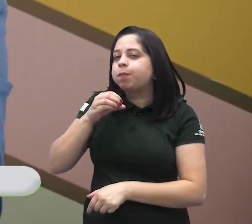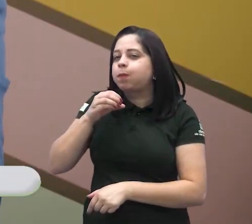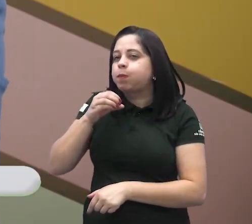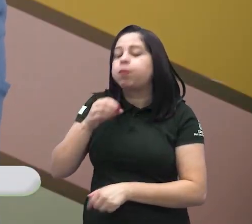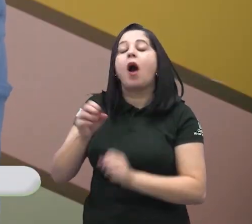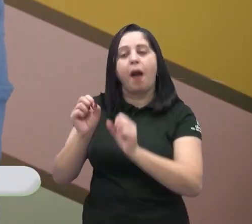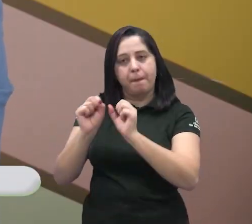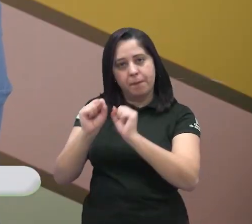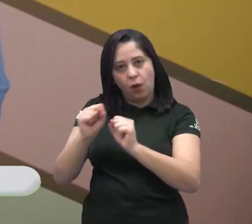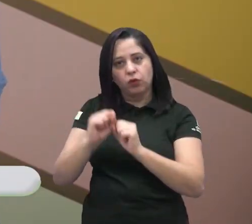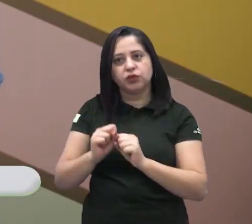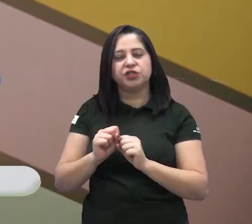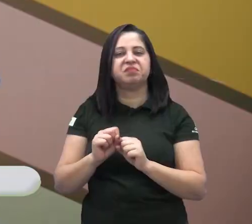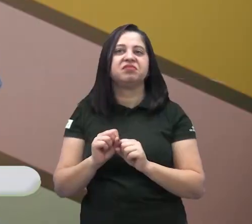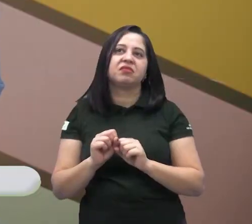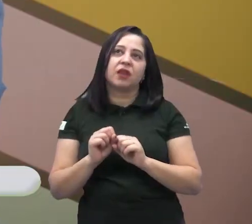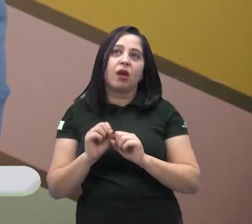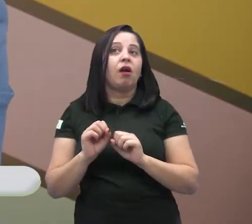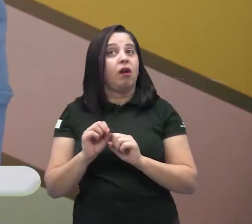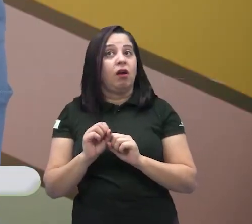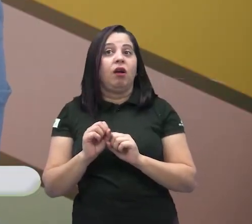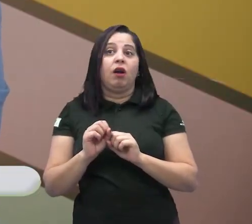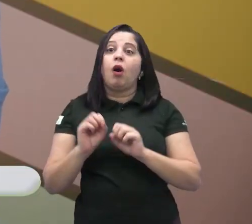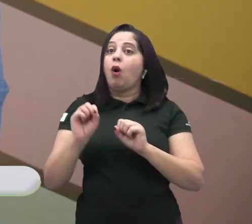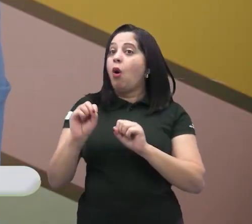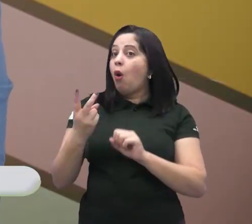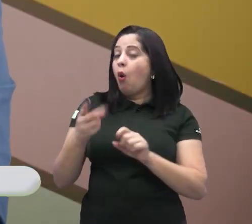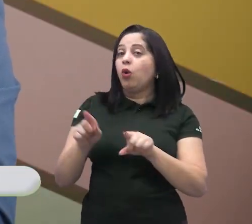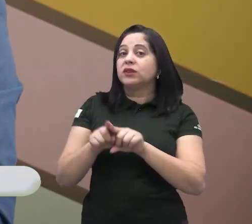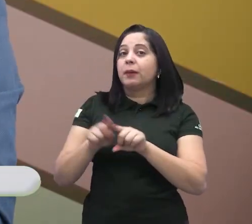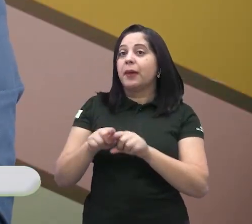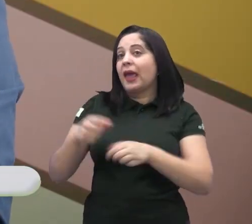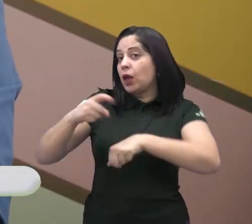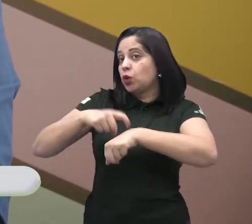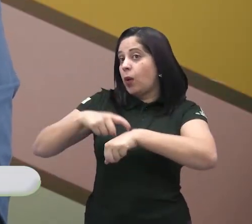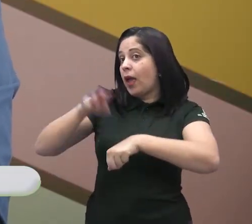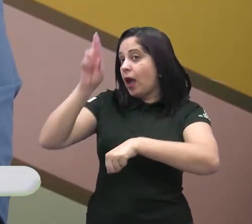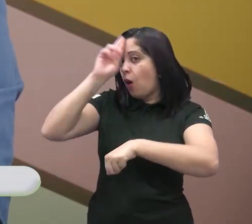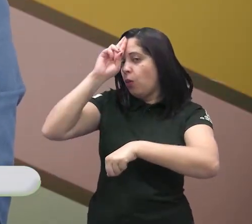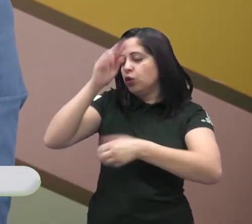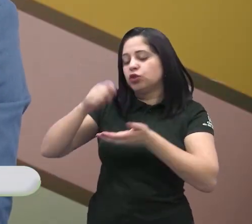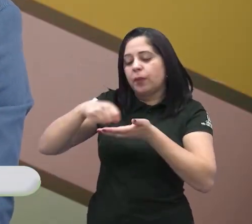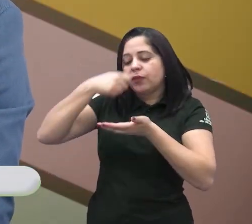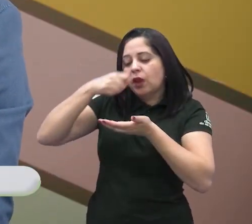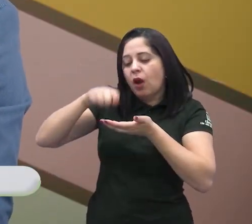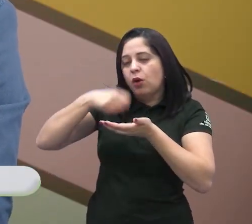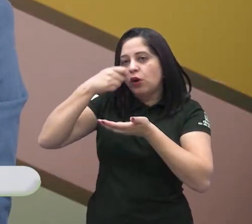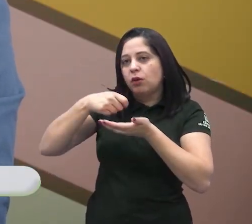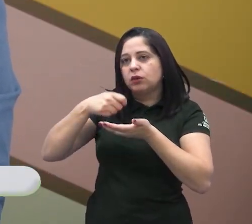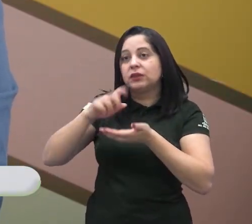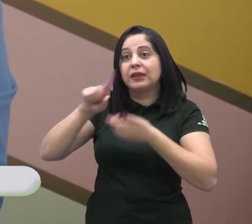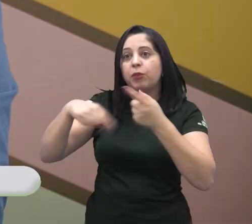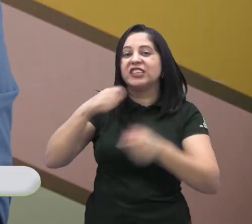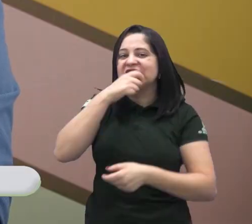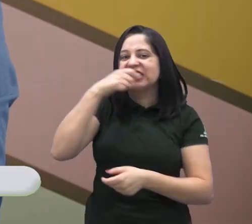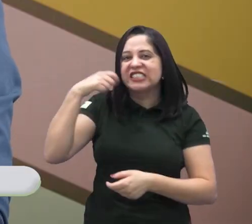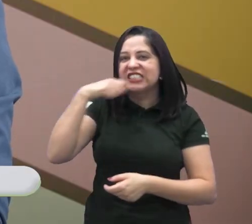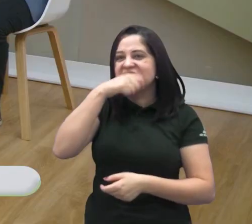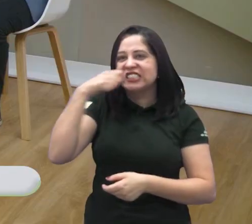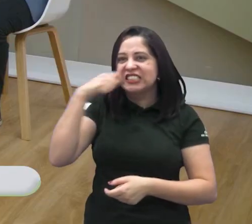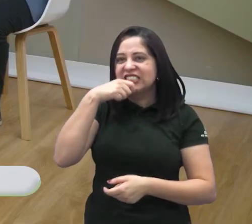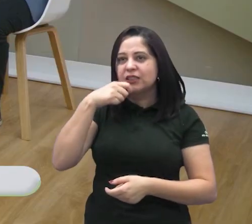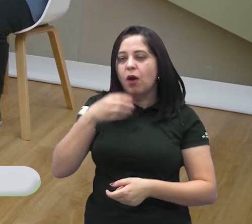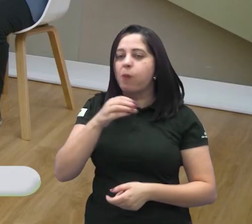menos após o almoço ou almoço e jantar, está liberado. Agora, o fio dental não é opcional. É obrigatório.